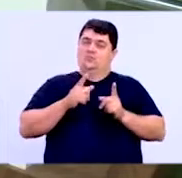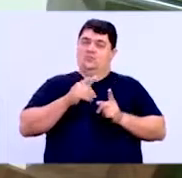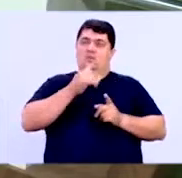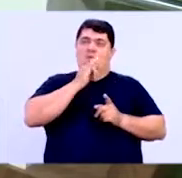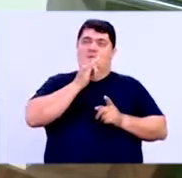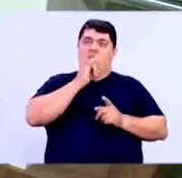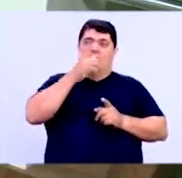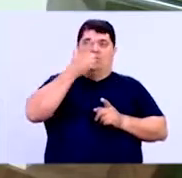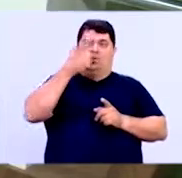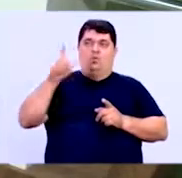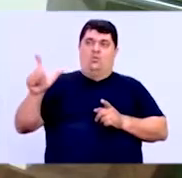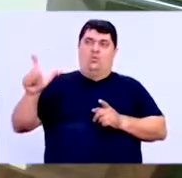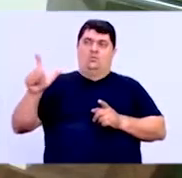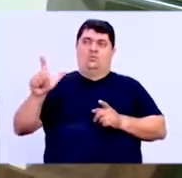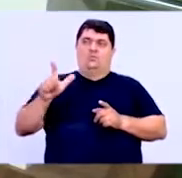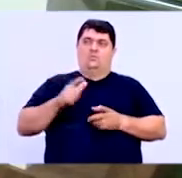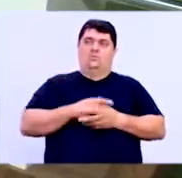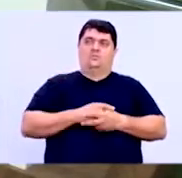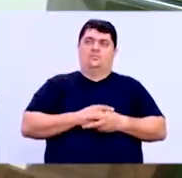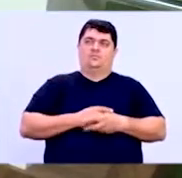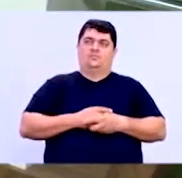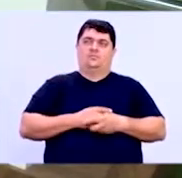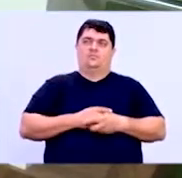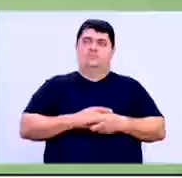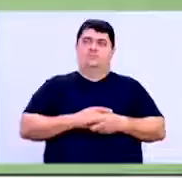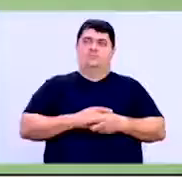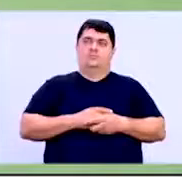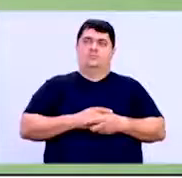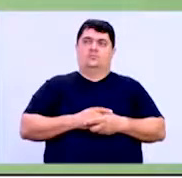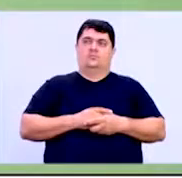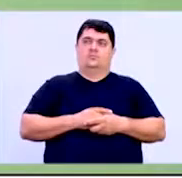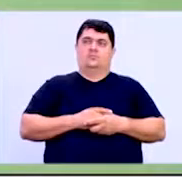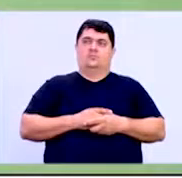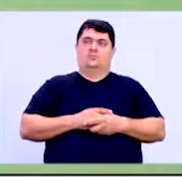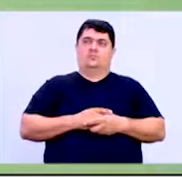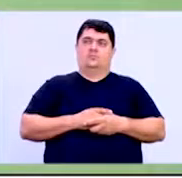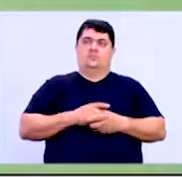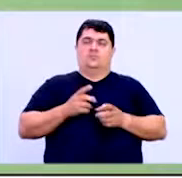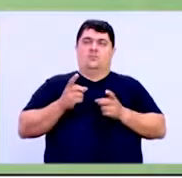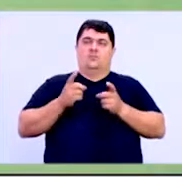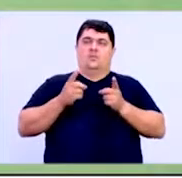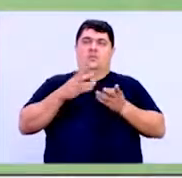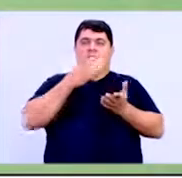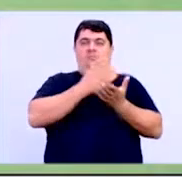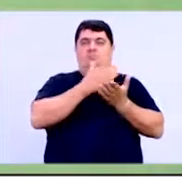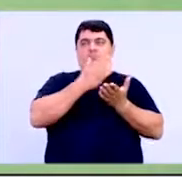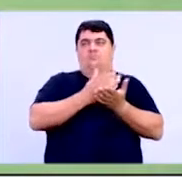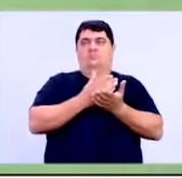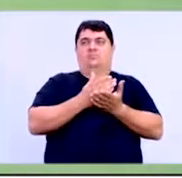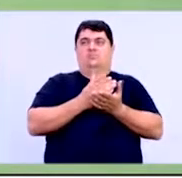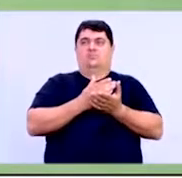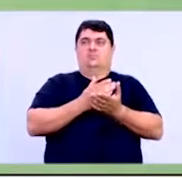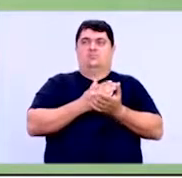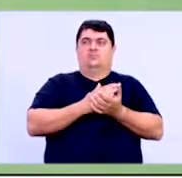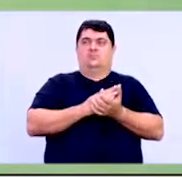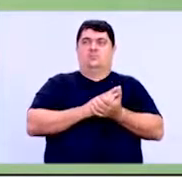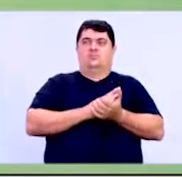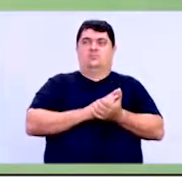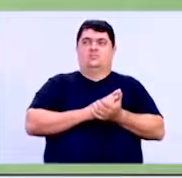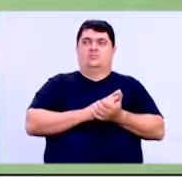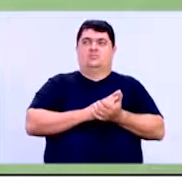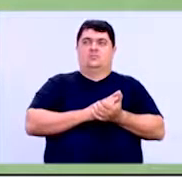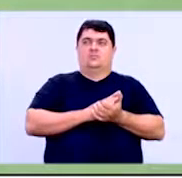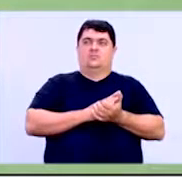exemplo aplicado, quando a gente coloca vendas a prazo e logo você